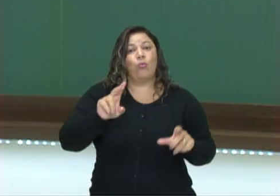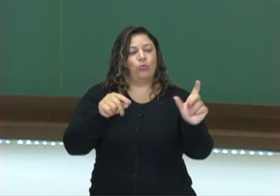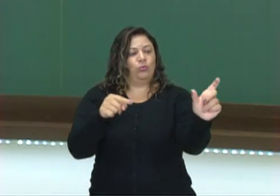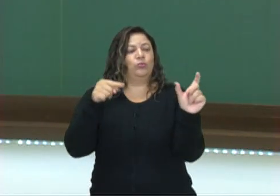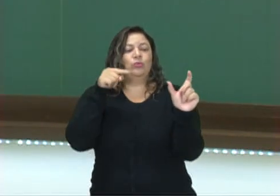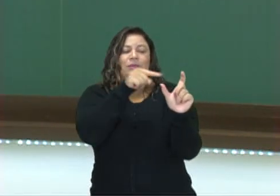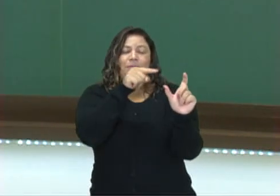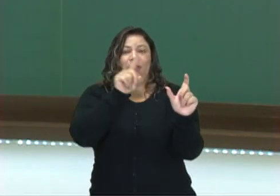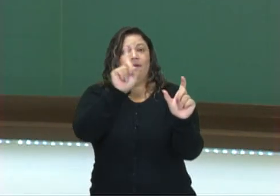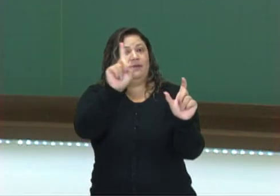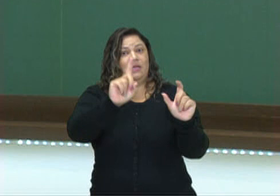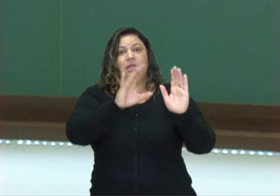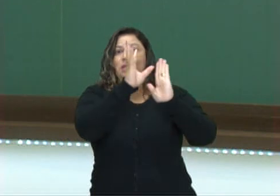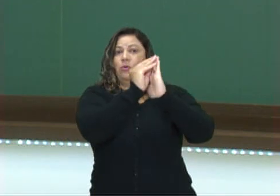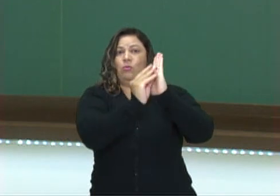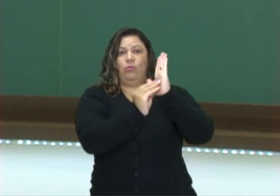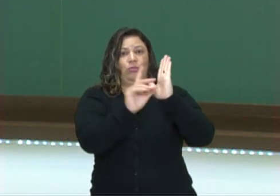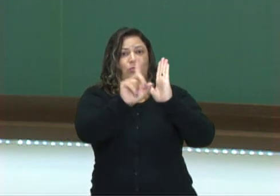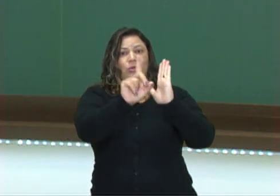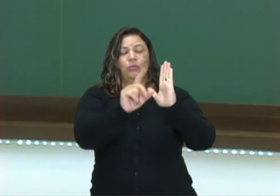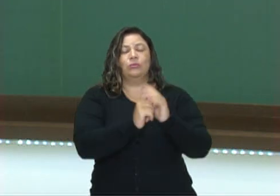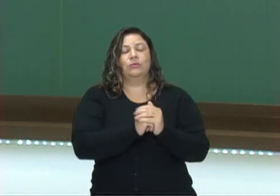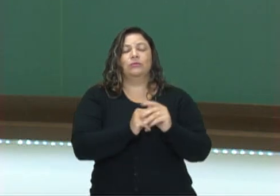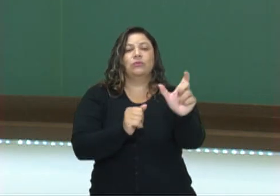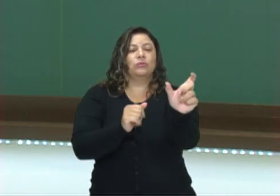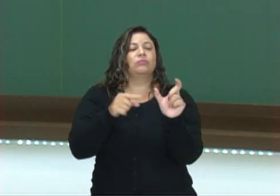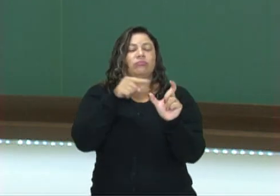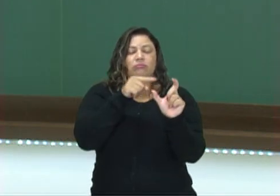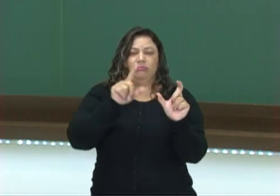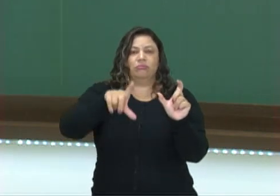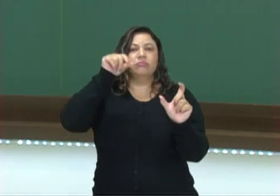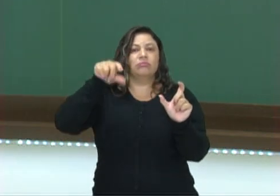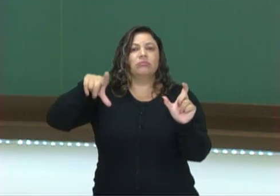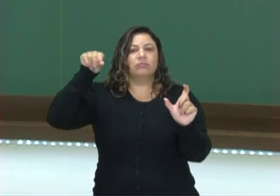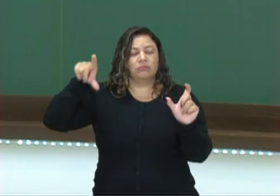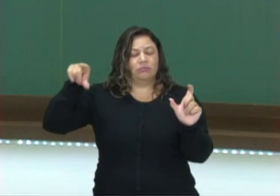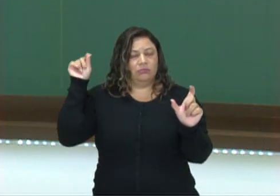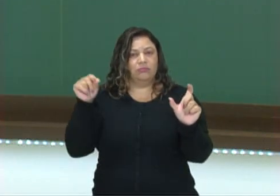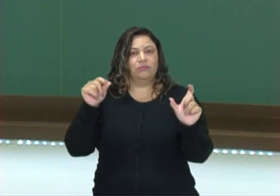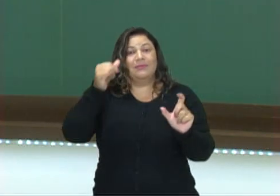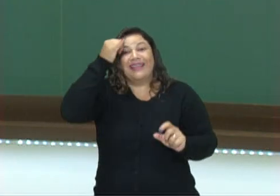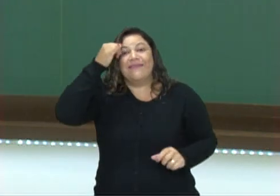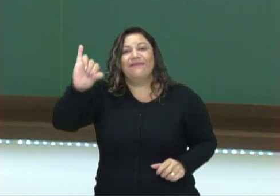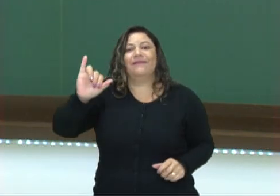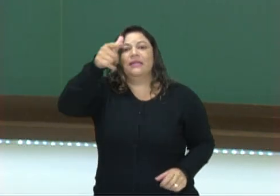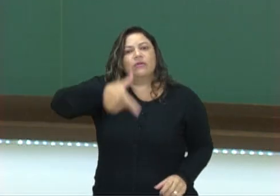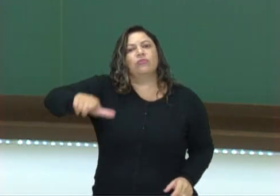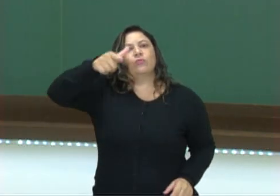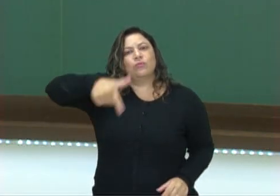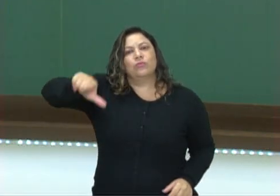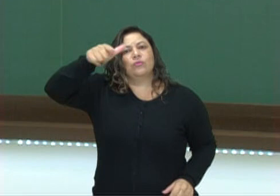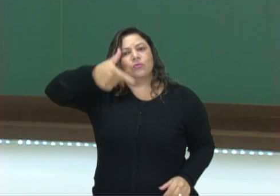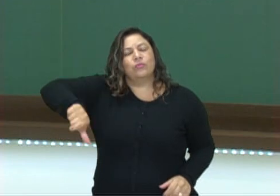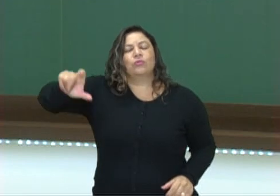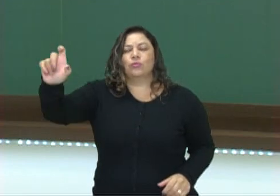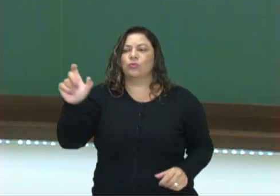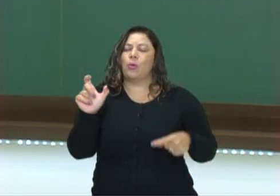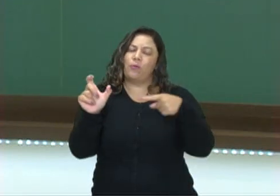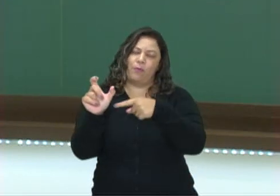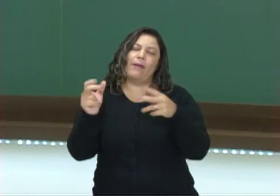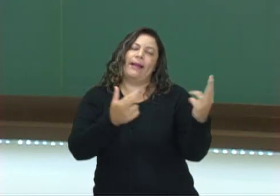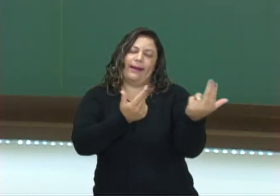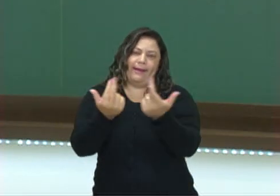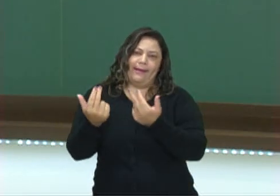ao conteúdo da notícia. Então, saber escolher as palavras, evitar a repetição, faz parte desse processo